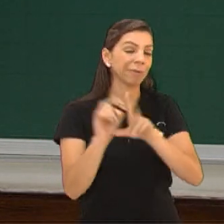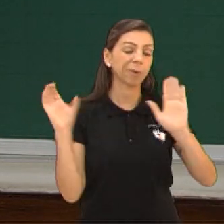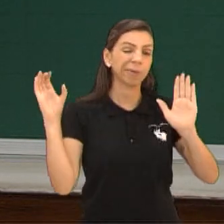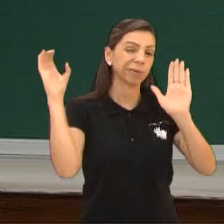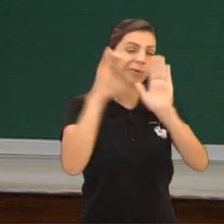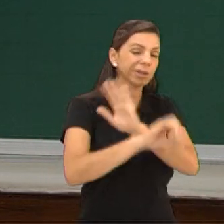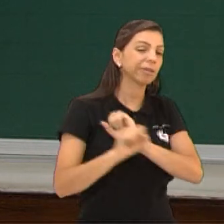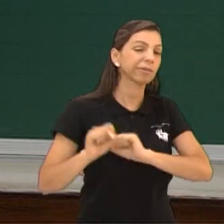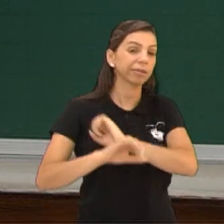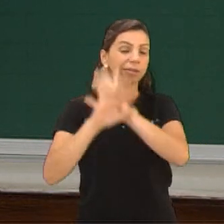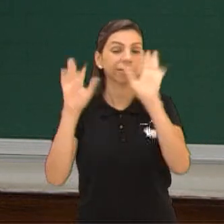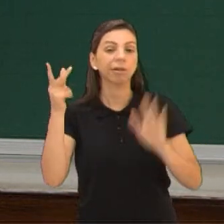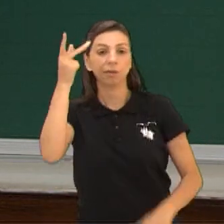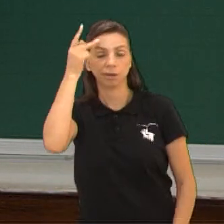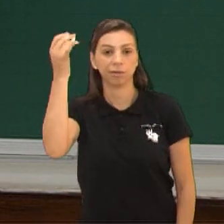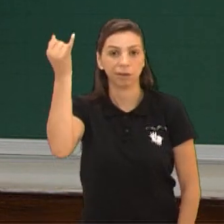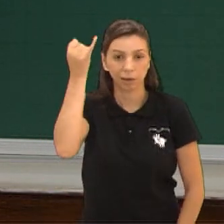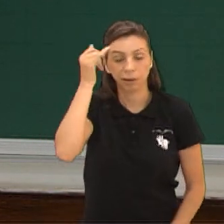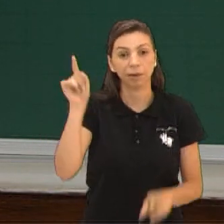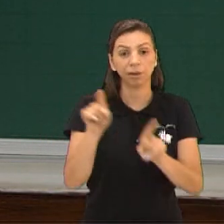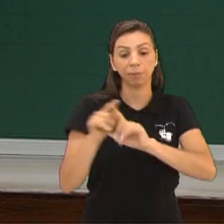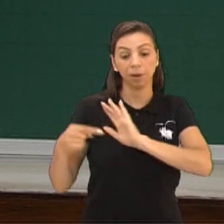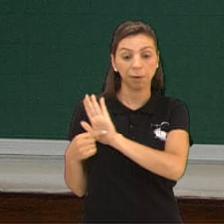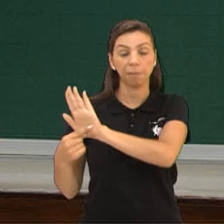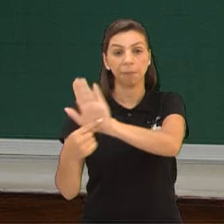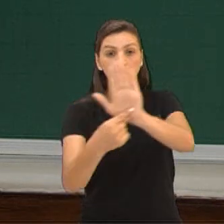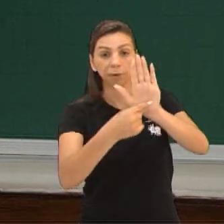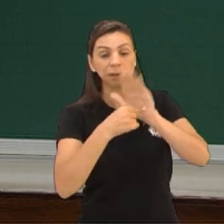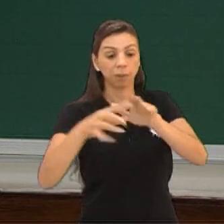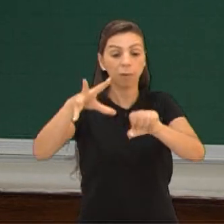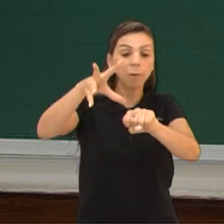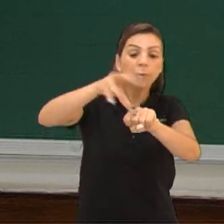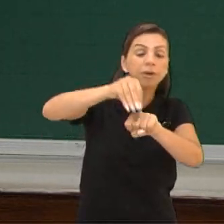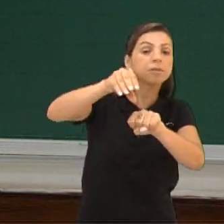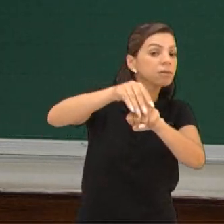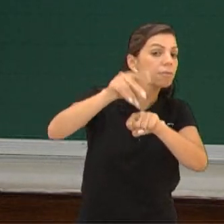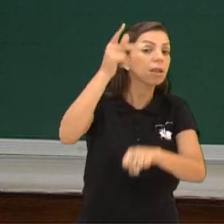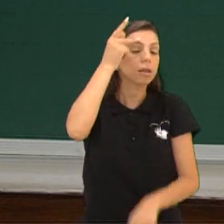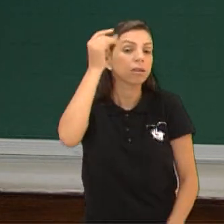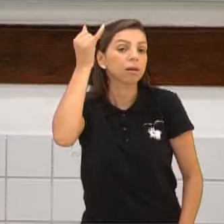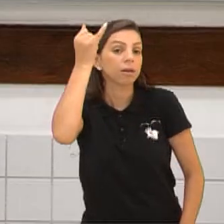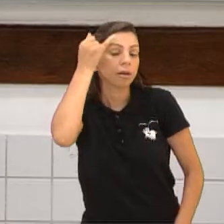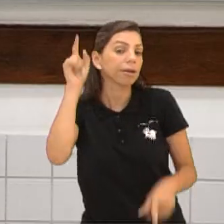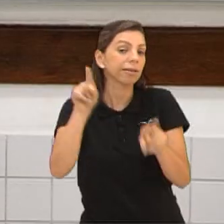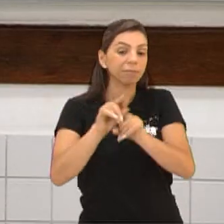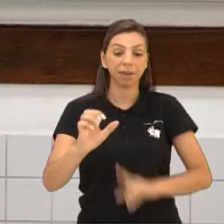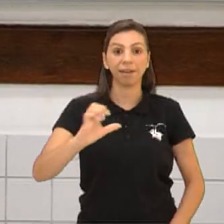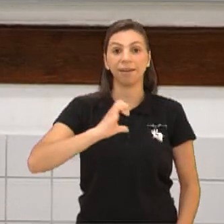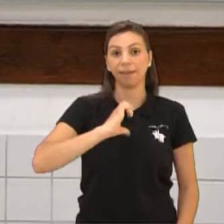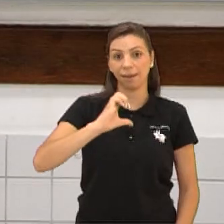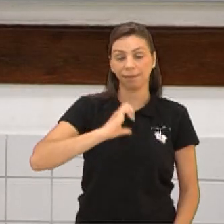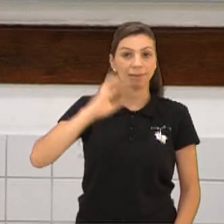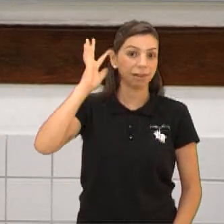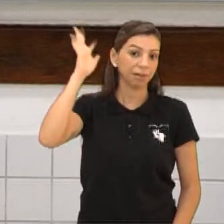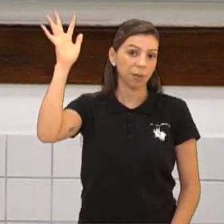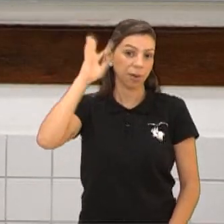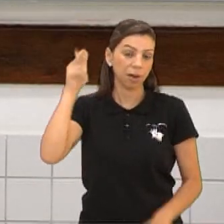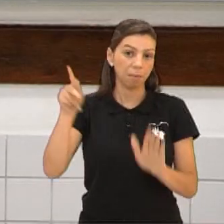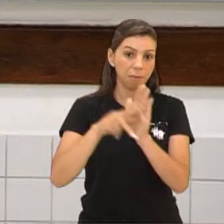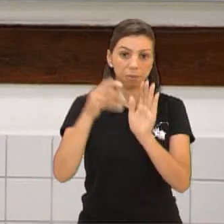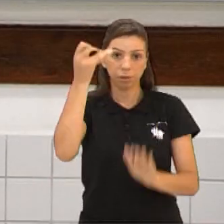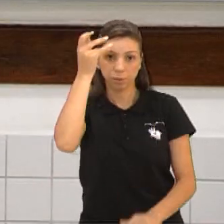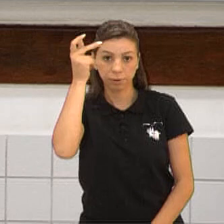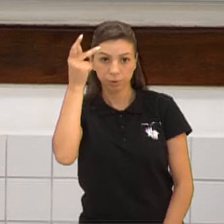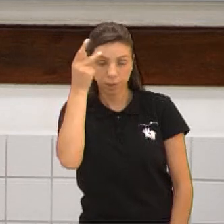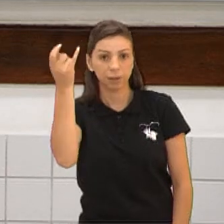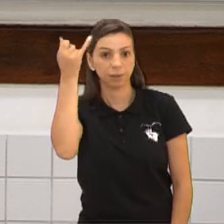em Kant, evidenciar o conhecimento para Kant e também demonstrar aspectos éticos da teoria kantiana. Então, lembrando que na última